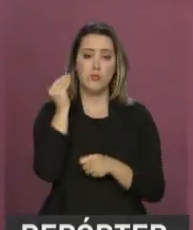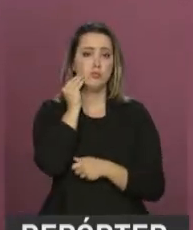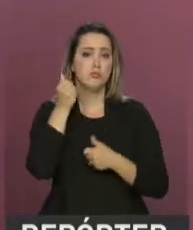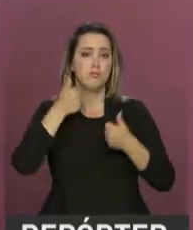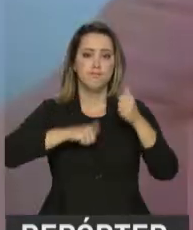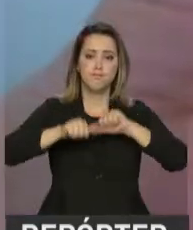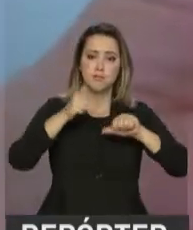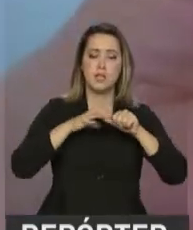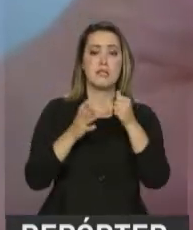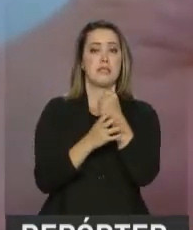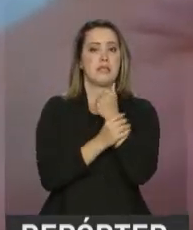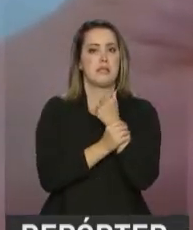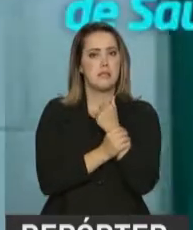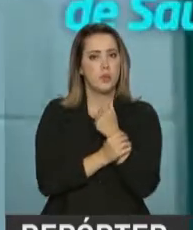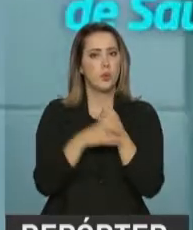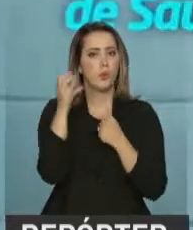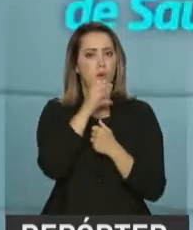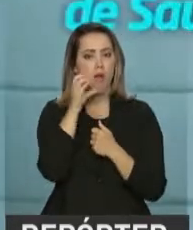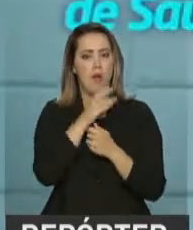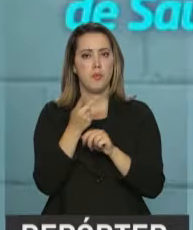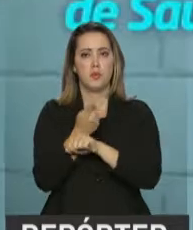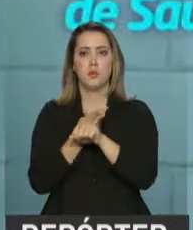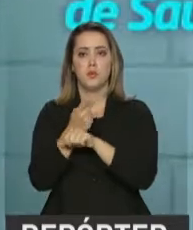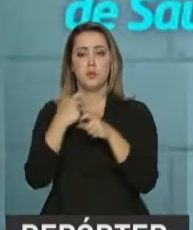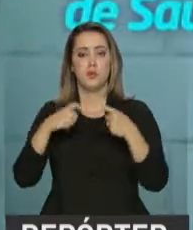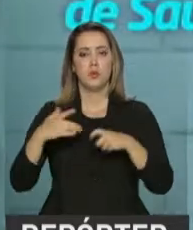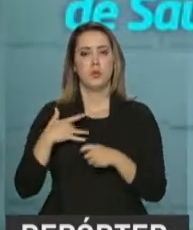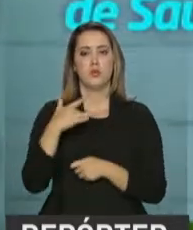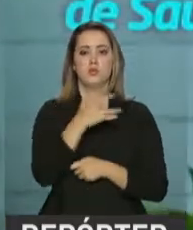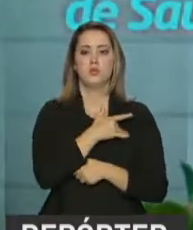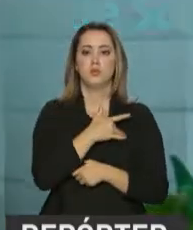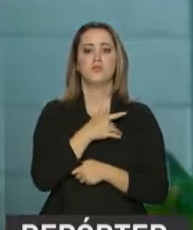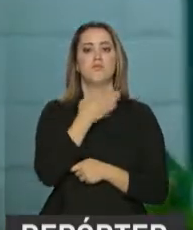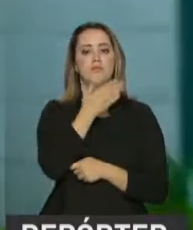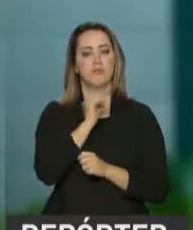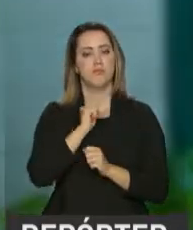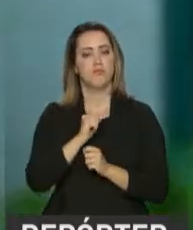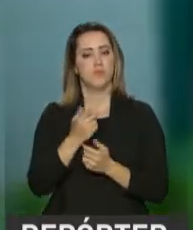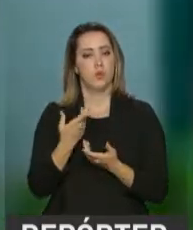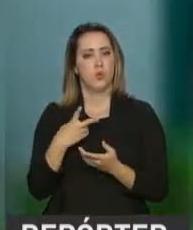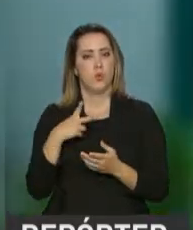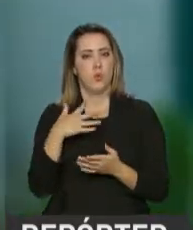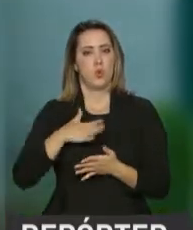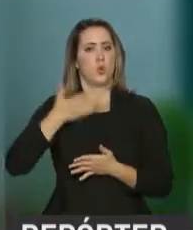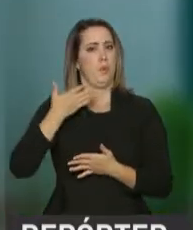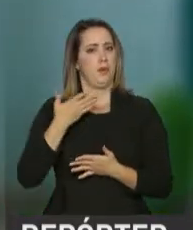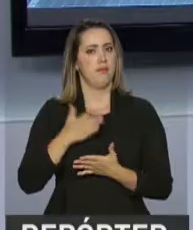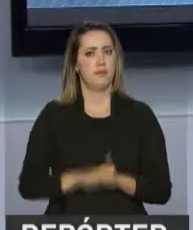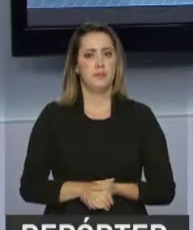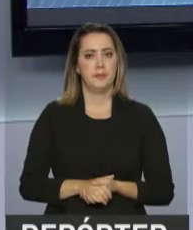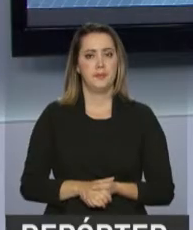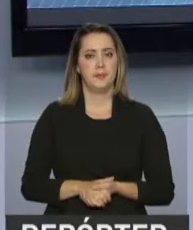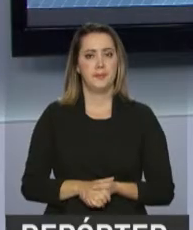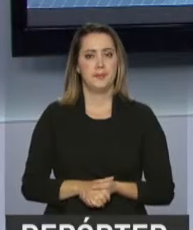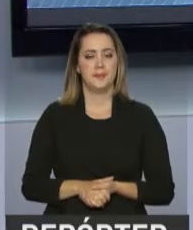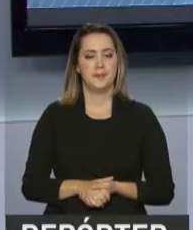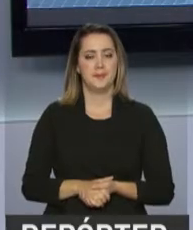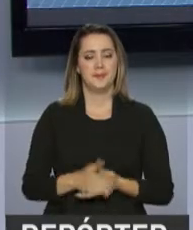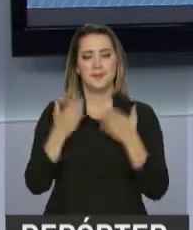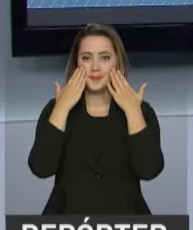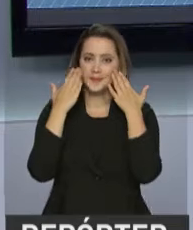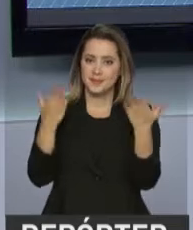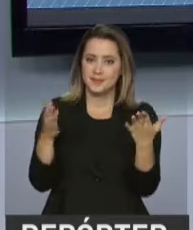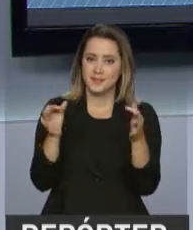rápido, seguro e sigiloso. Procure uma unidade de saúde, hepatite C. Não deixe que ela te pegue de surpresa. O